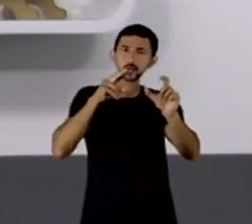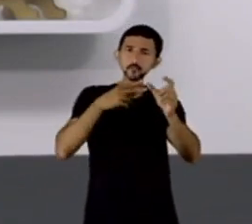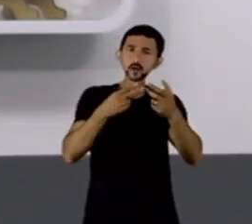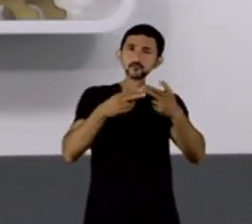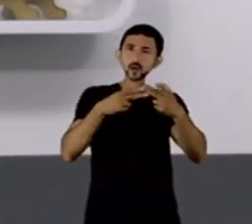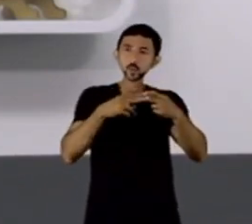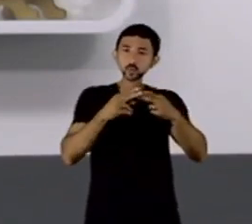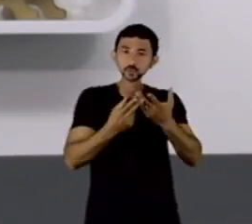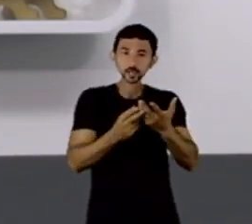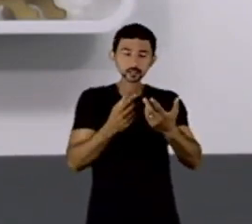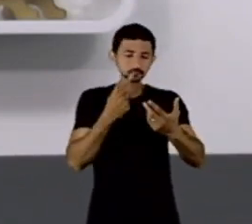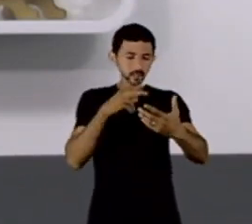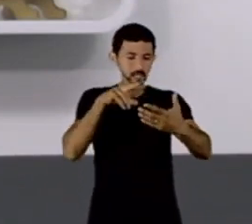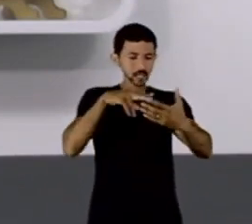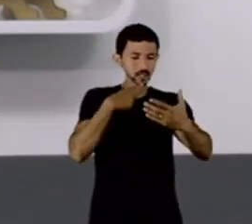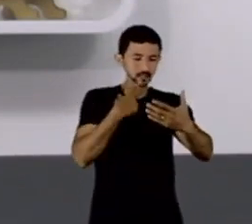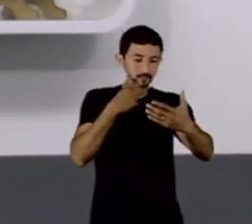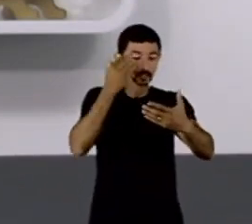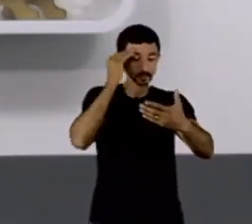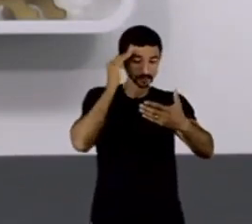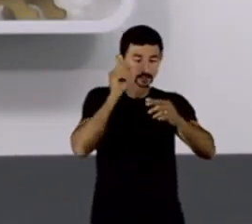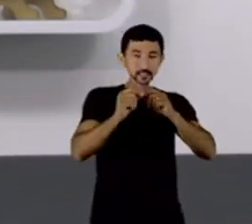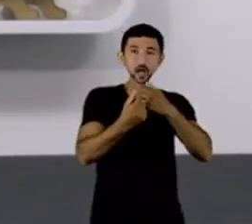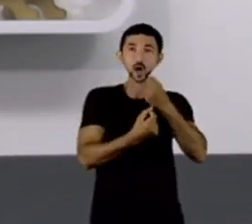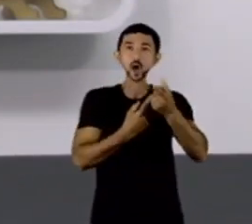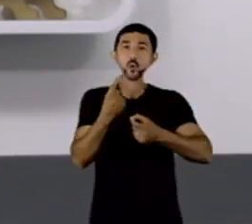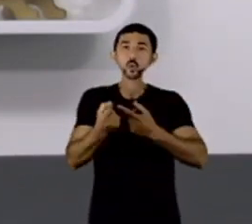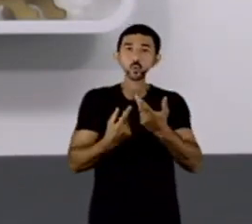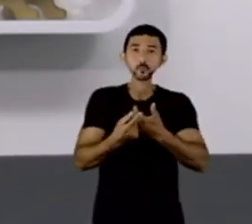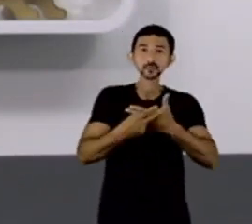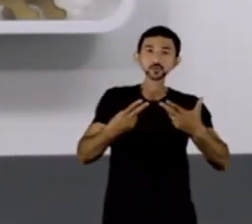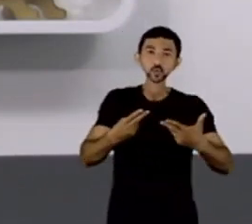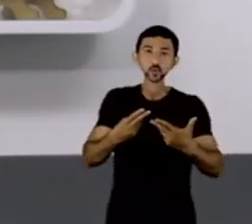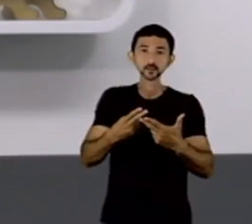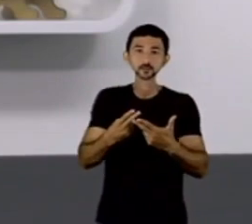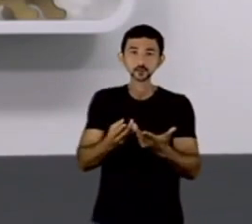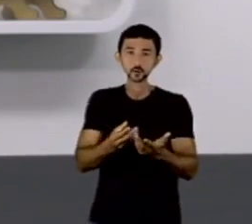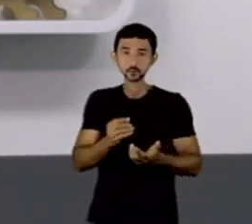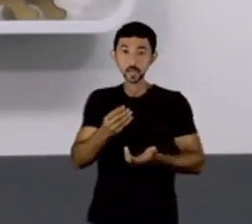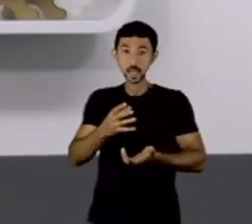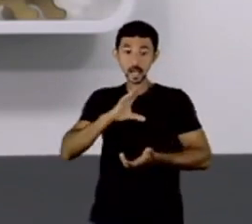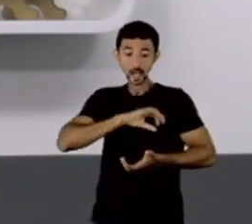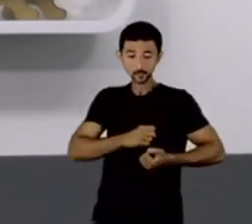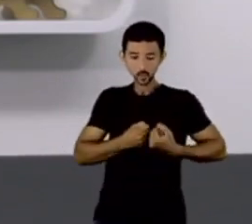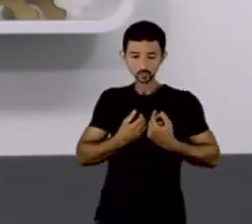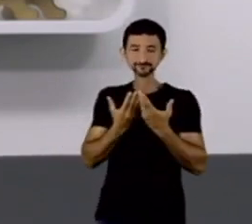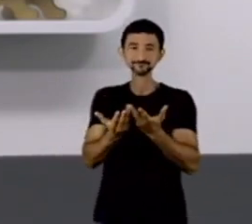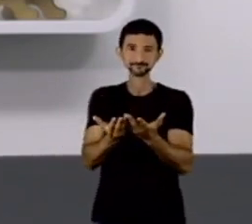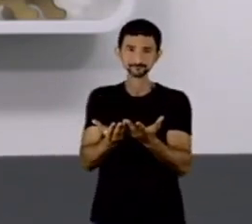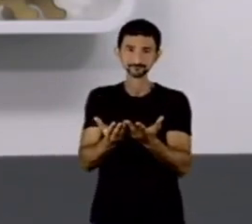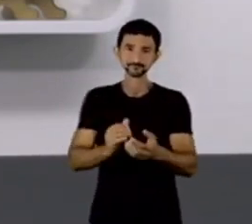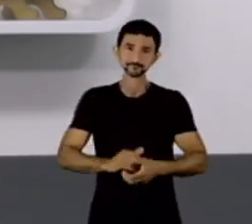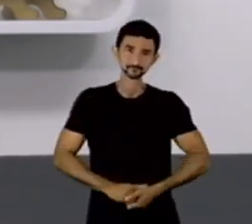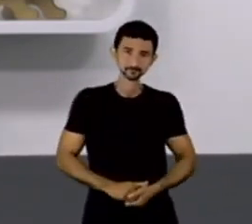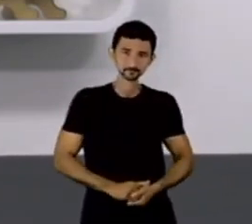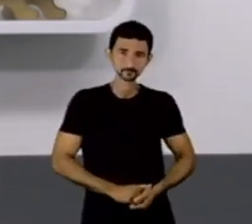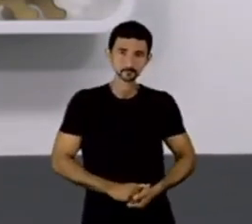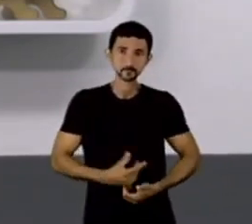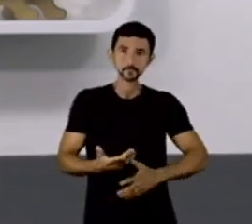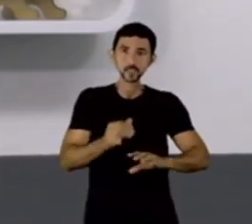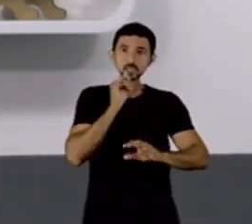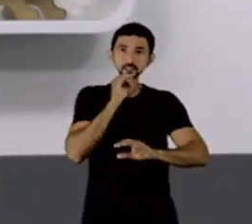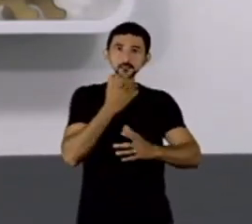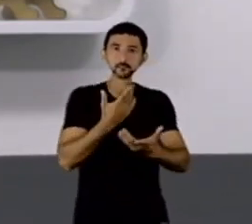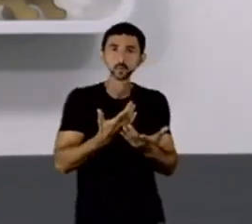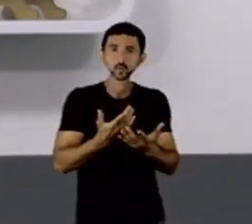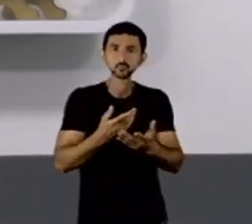dar para a gente a impressão de que determinadas atitudes elas são pagas de uma maneira muito valiosa. Agora, olha só. Ele poderia ter